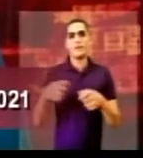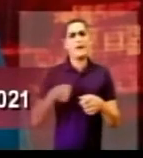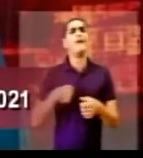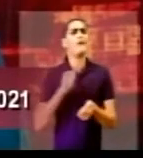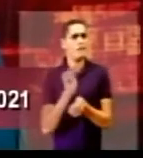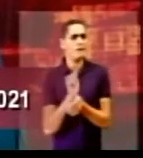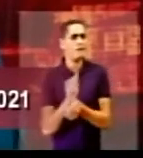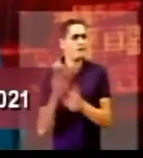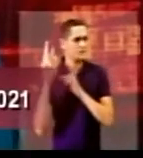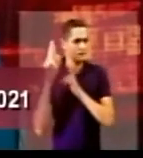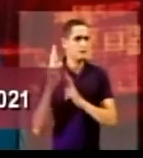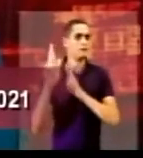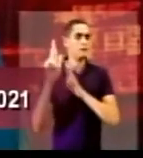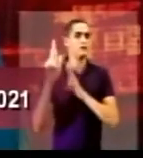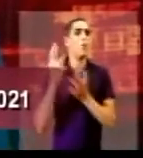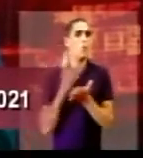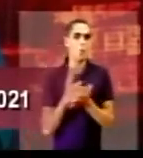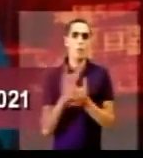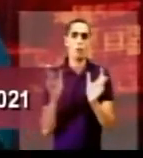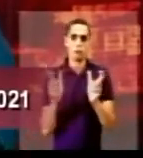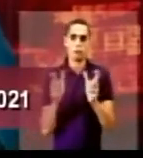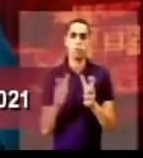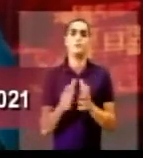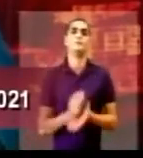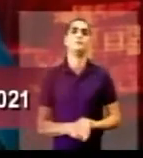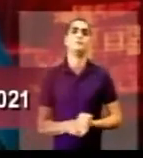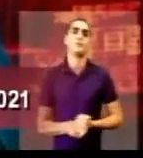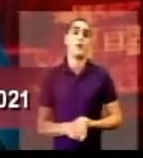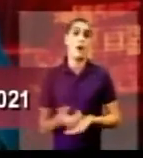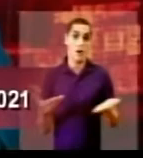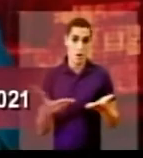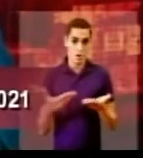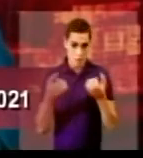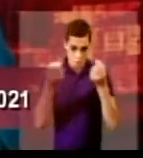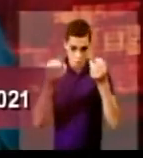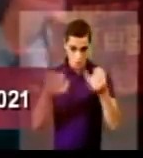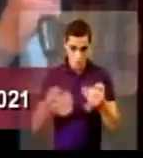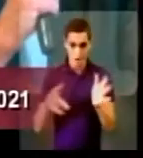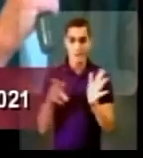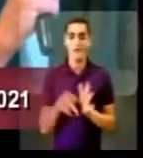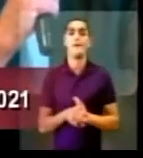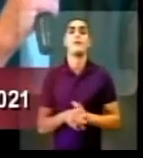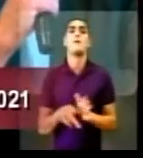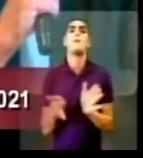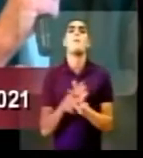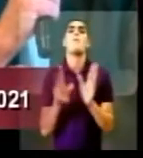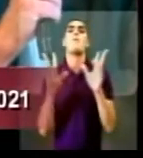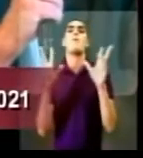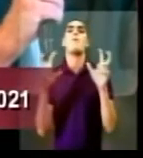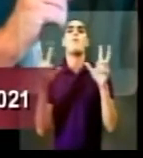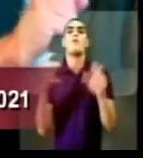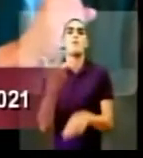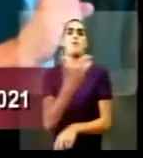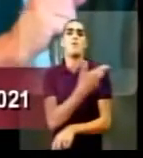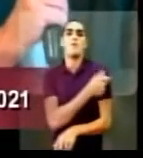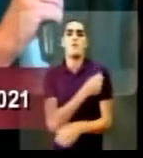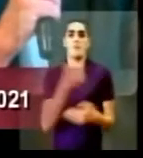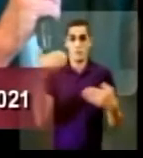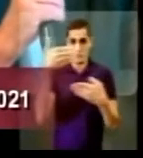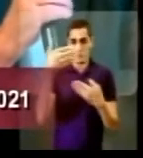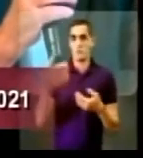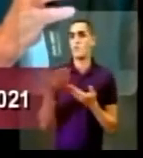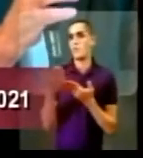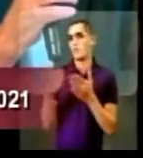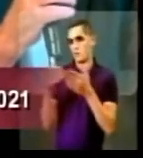isso venha a continuar. Agora nós vamos falar propriamente da vacinação. Próximo slide, por favor.